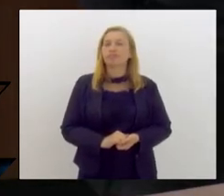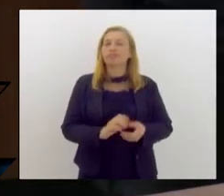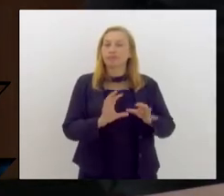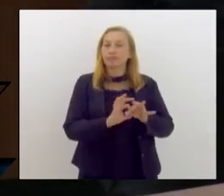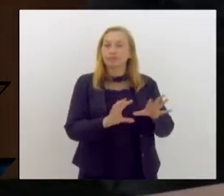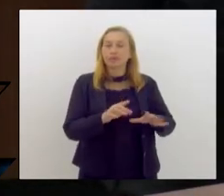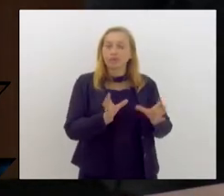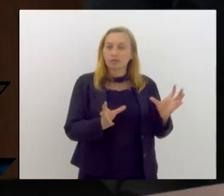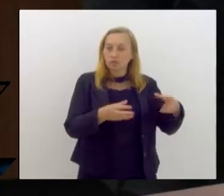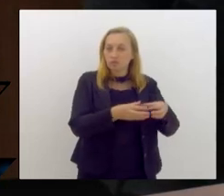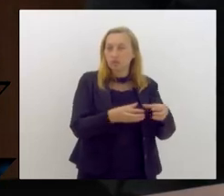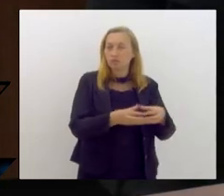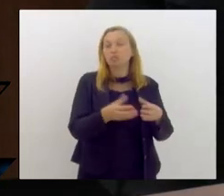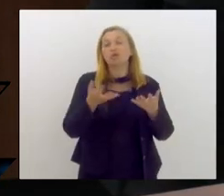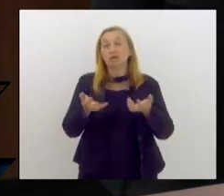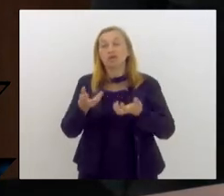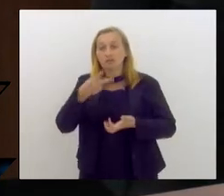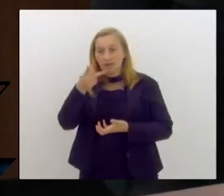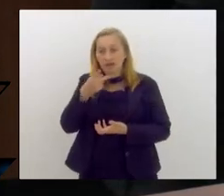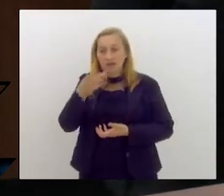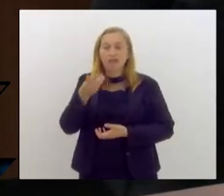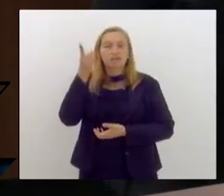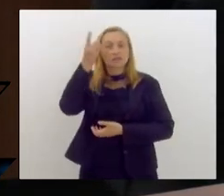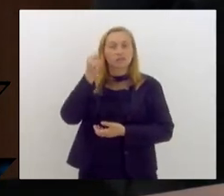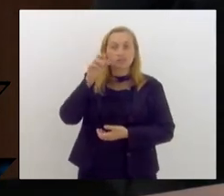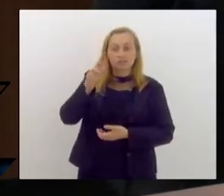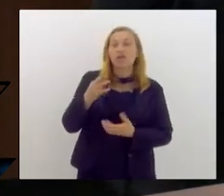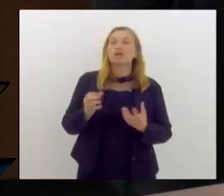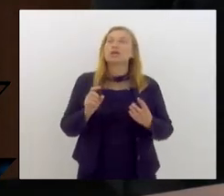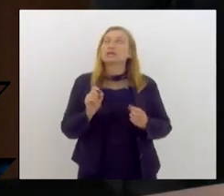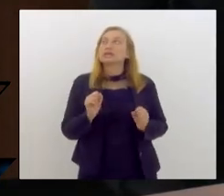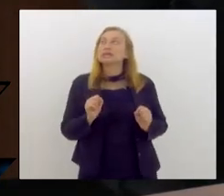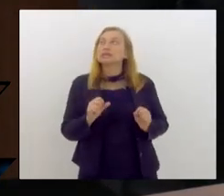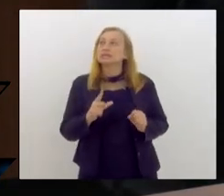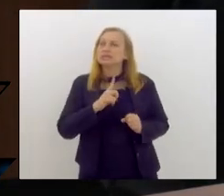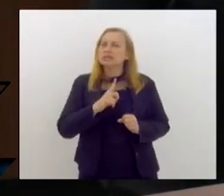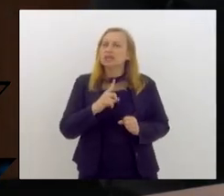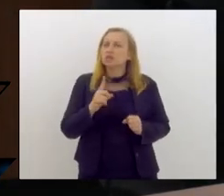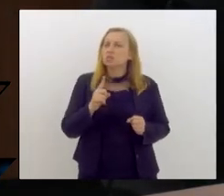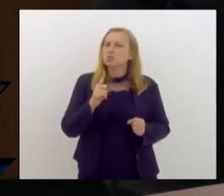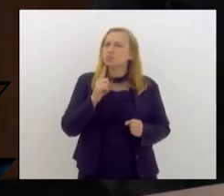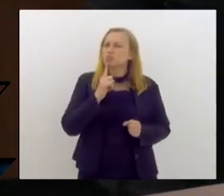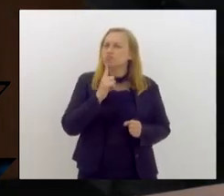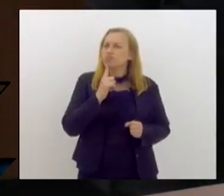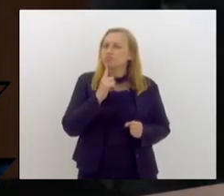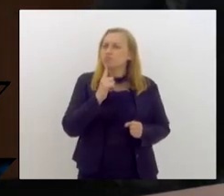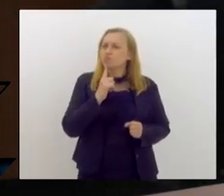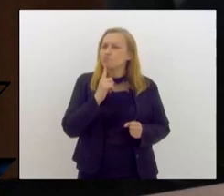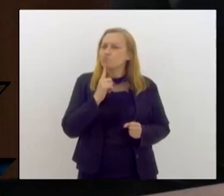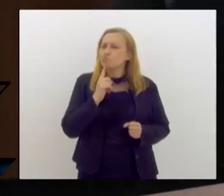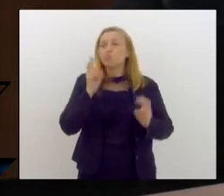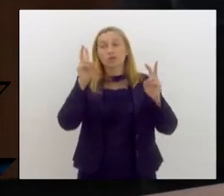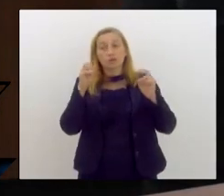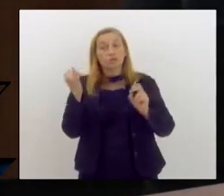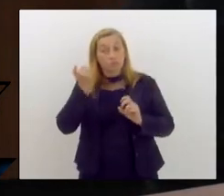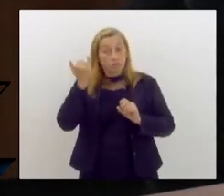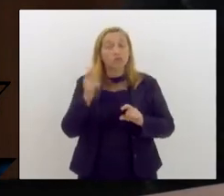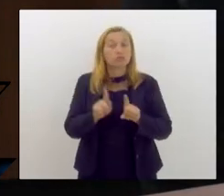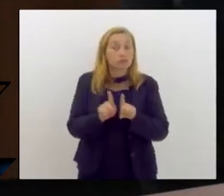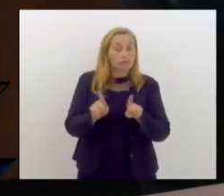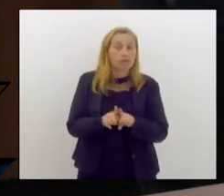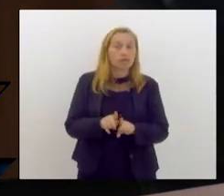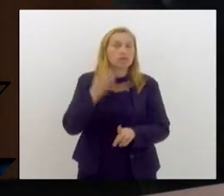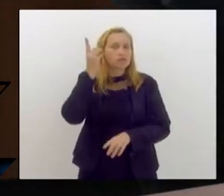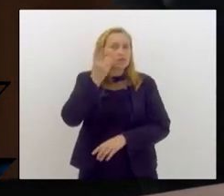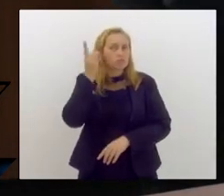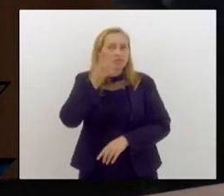eu queria acrescentar, deputado Rosenberg, que a gente tem ali um ponto que eu queria observar, que é de extrema importância. O